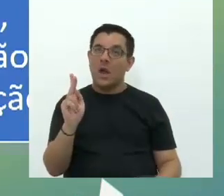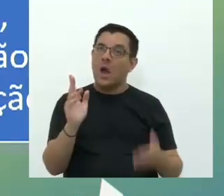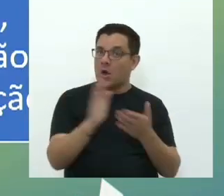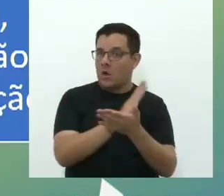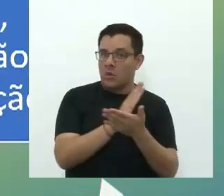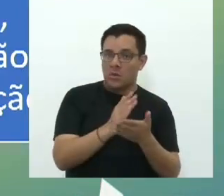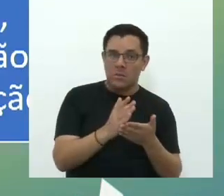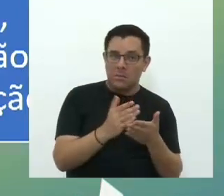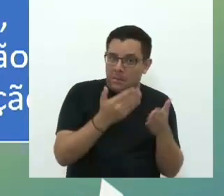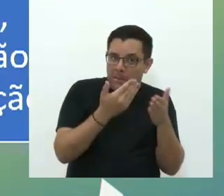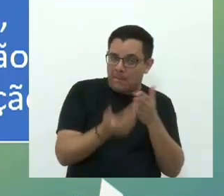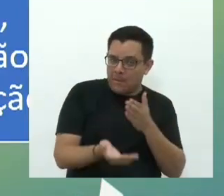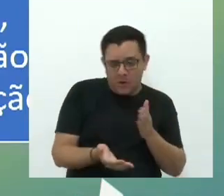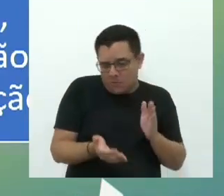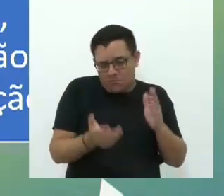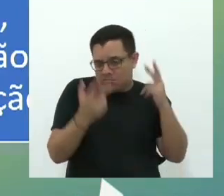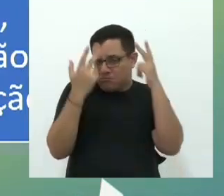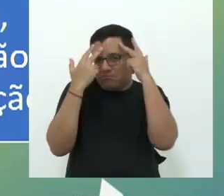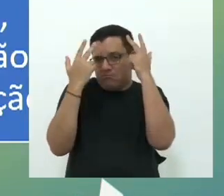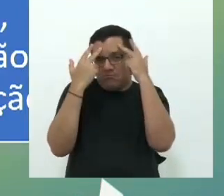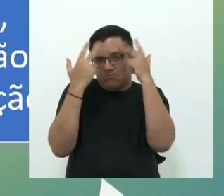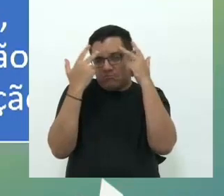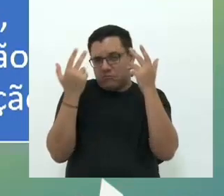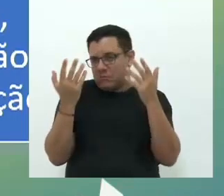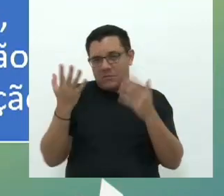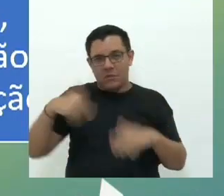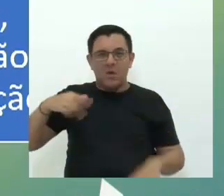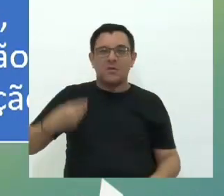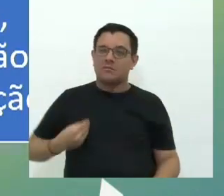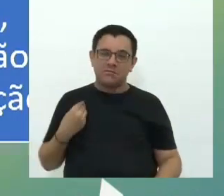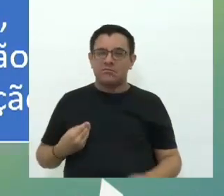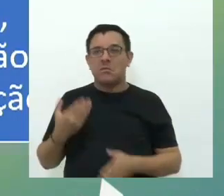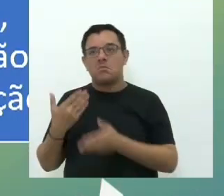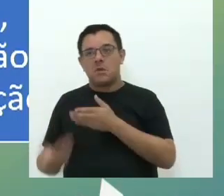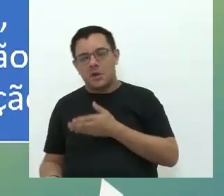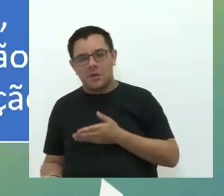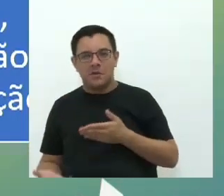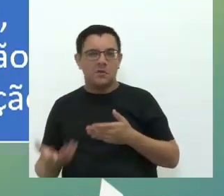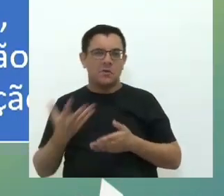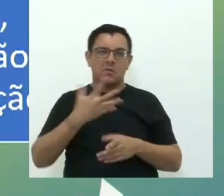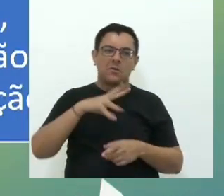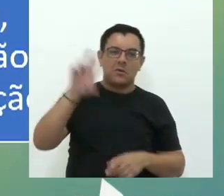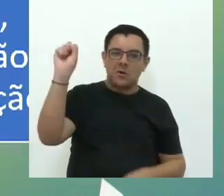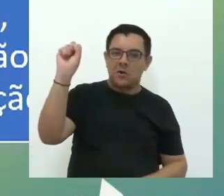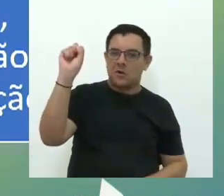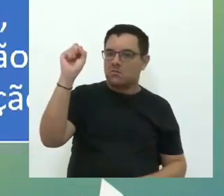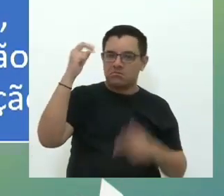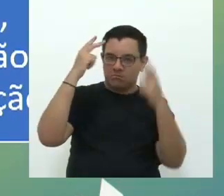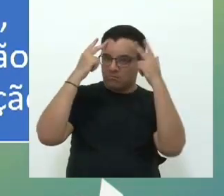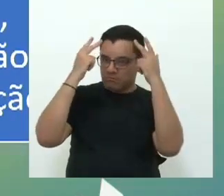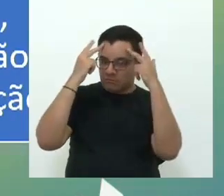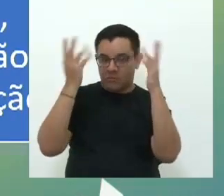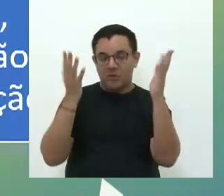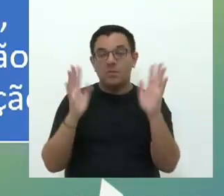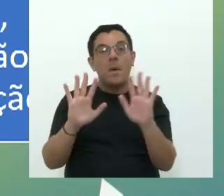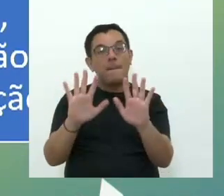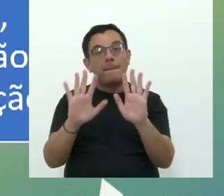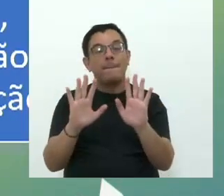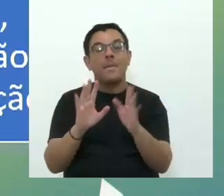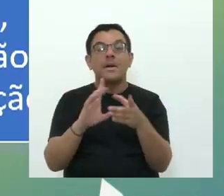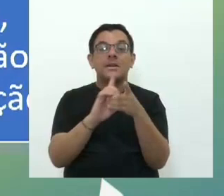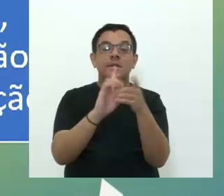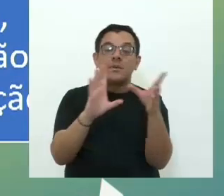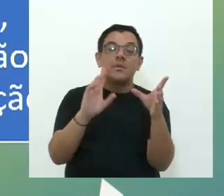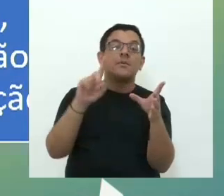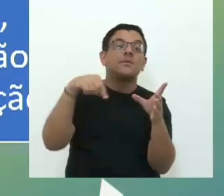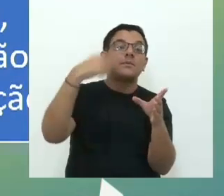que é como tudo na vida a gente p a gente ganha Isso faz parte só que dentro de uma democracia depois do voto e